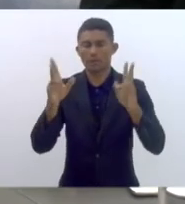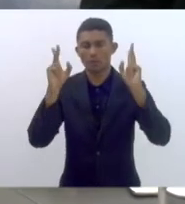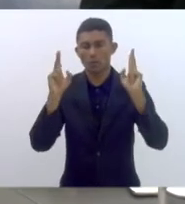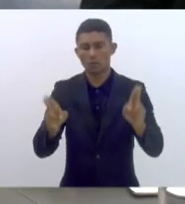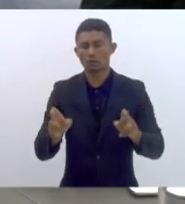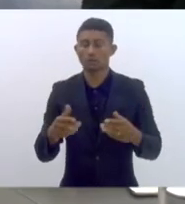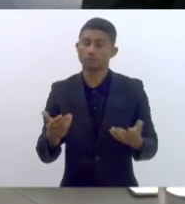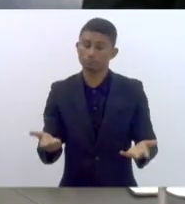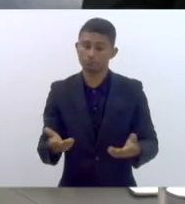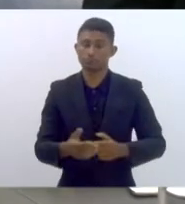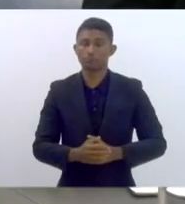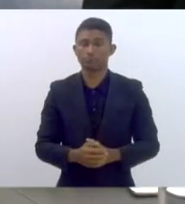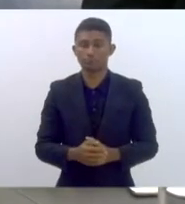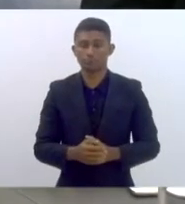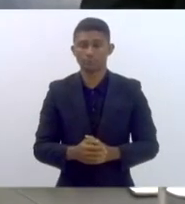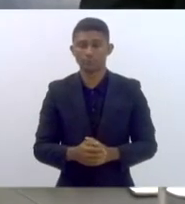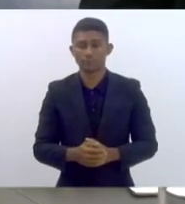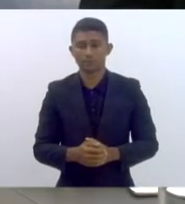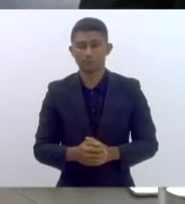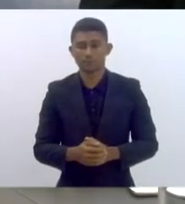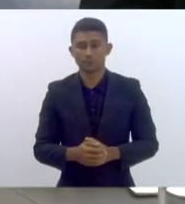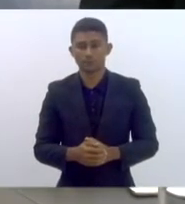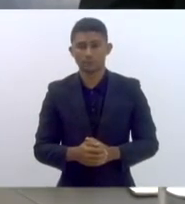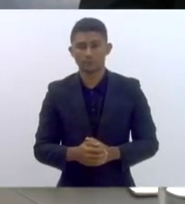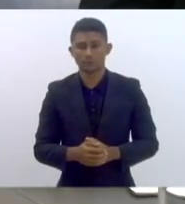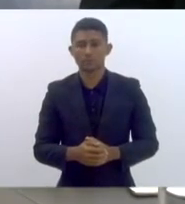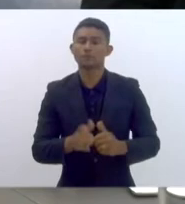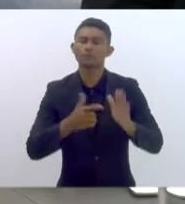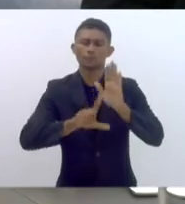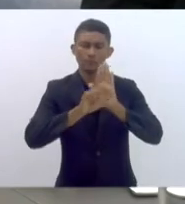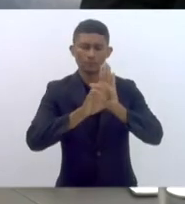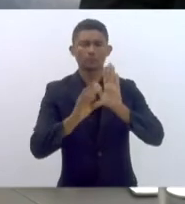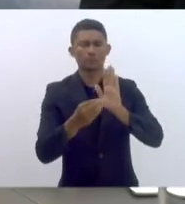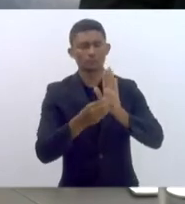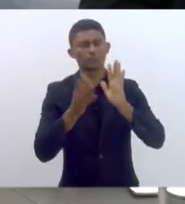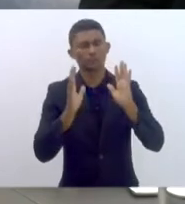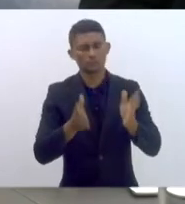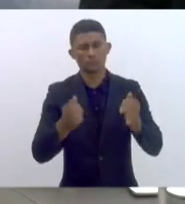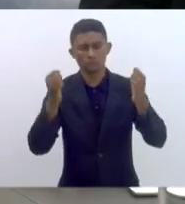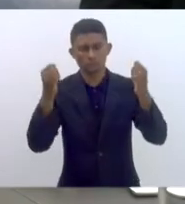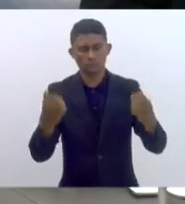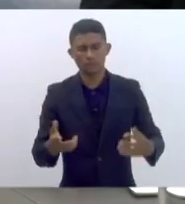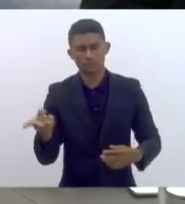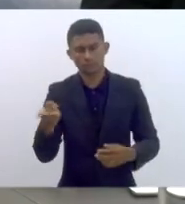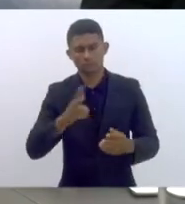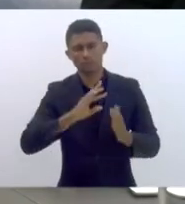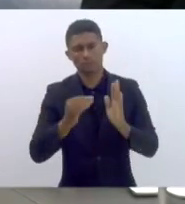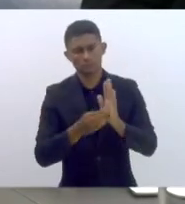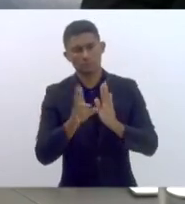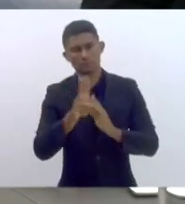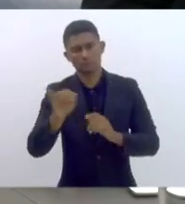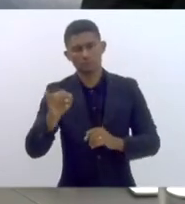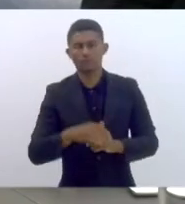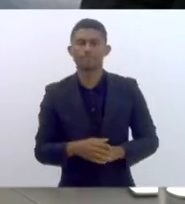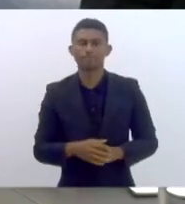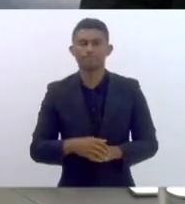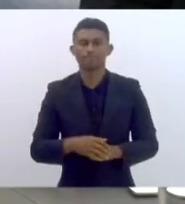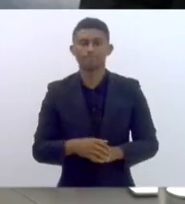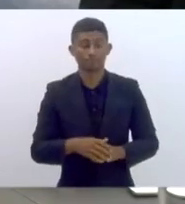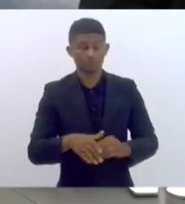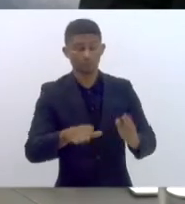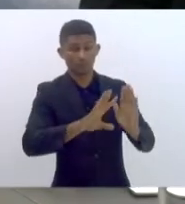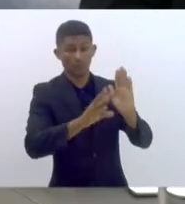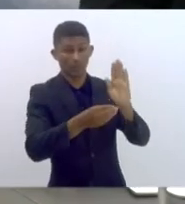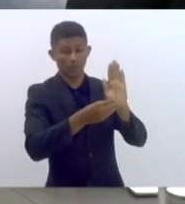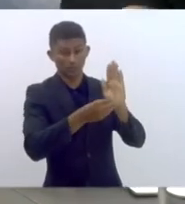de facilitação, a lei já prevê a incorporação deles. Então, quarto aditivo, artigo